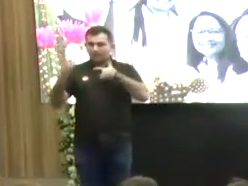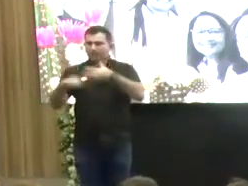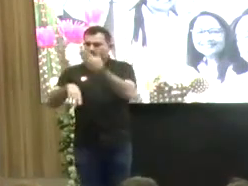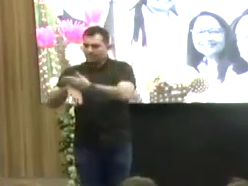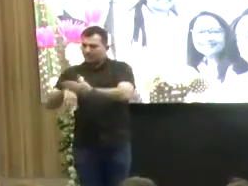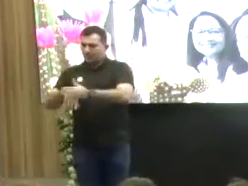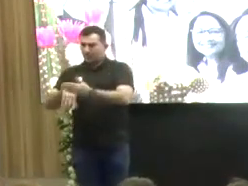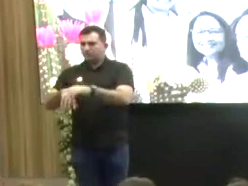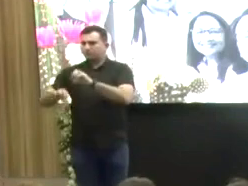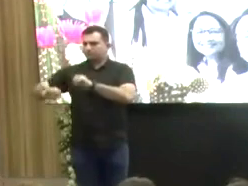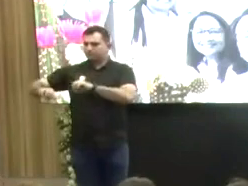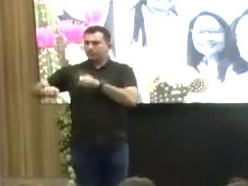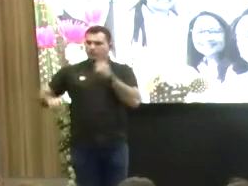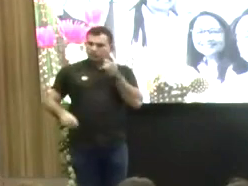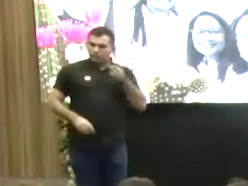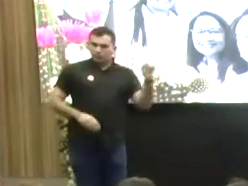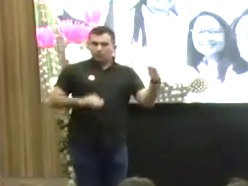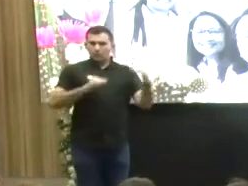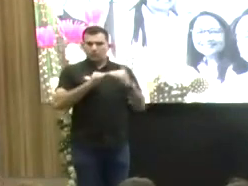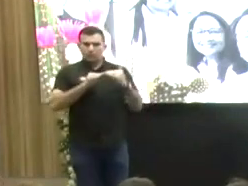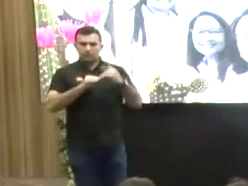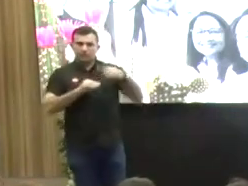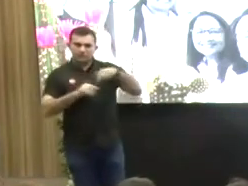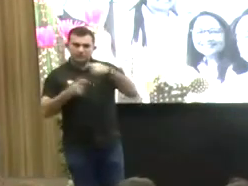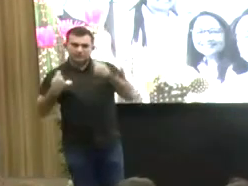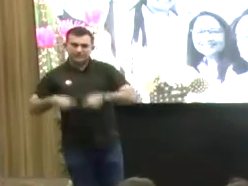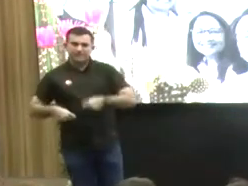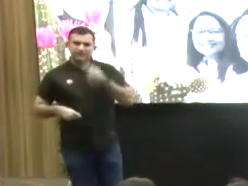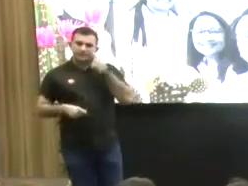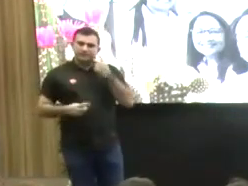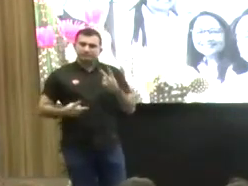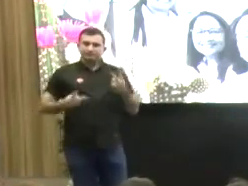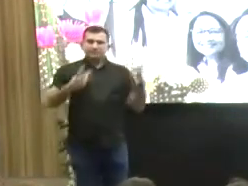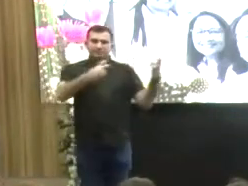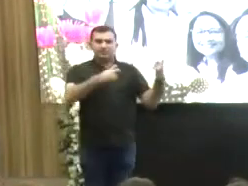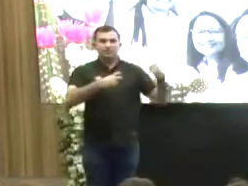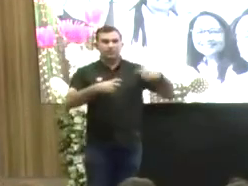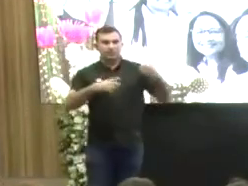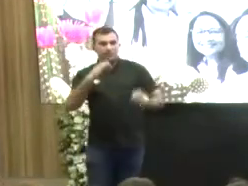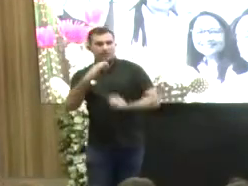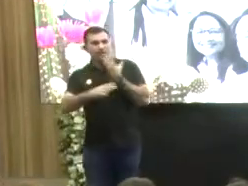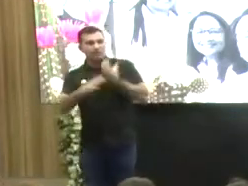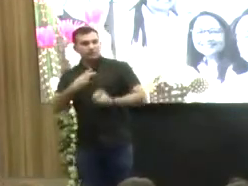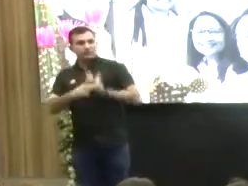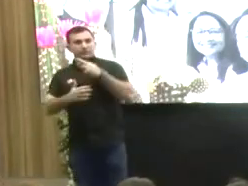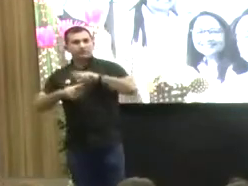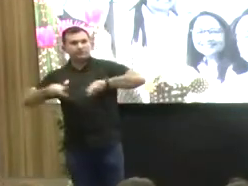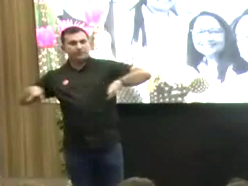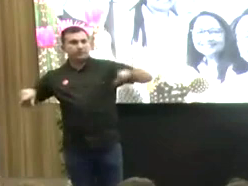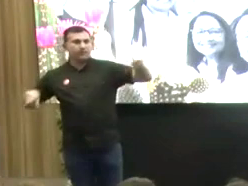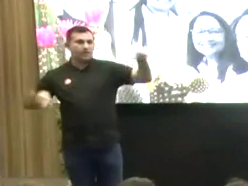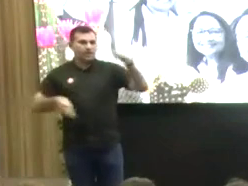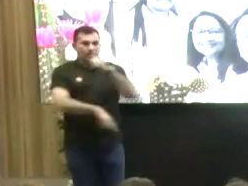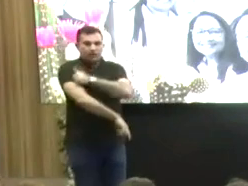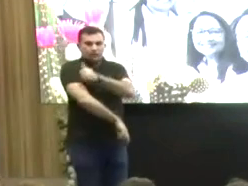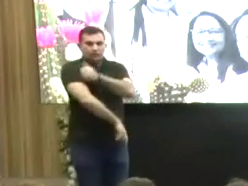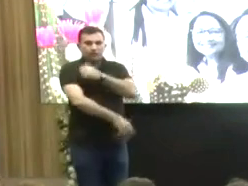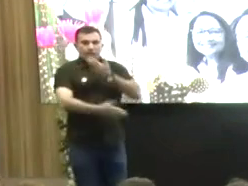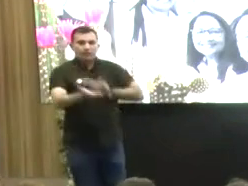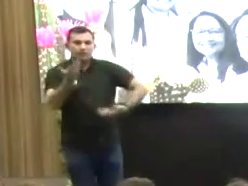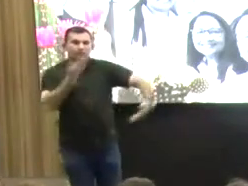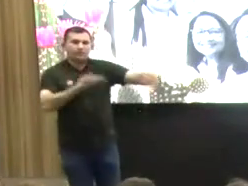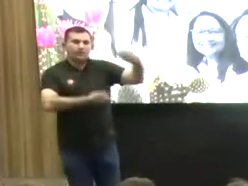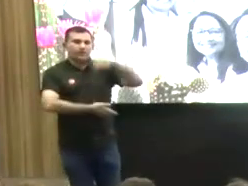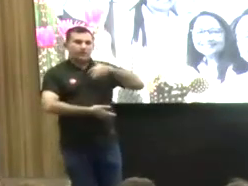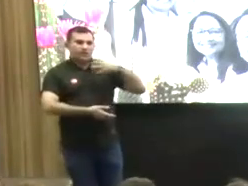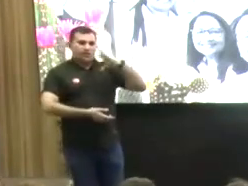Senhor concorda que devemos nos valer da insubordinação criativa para conseguir compartilhar com os alunos o que